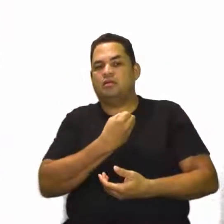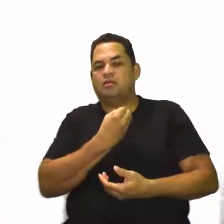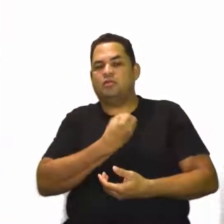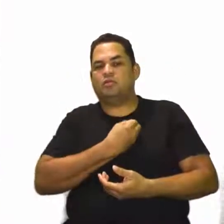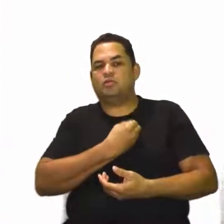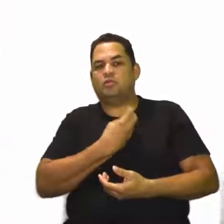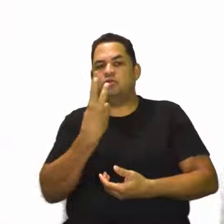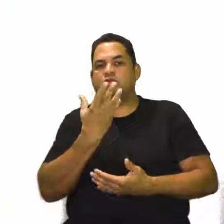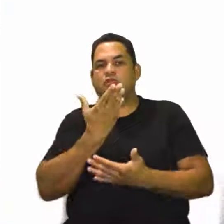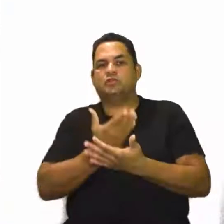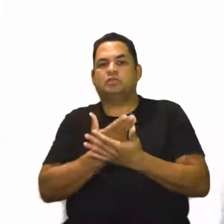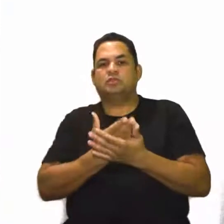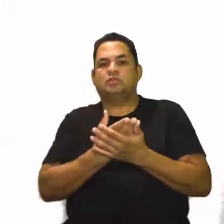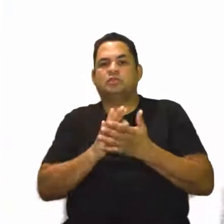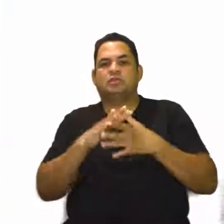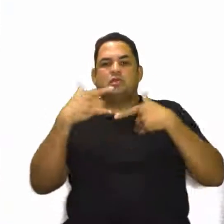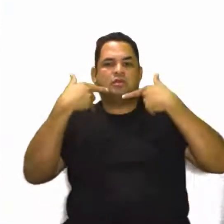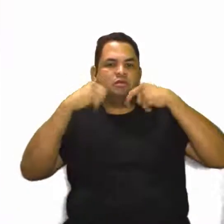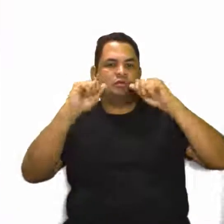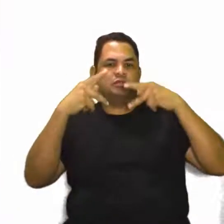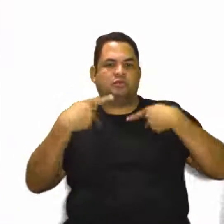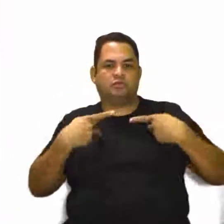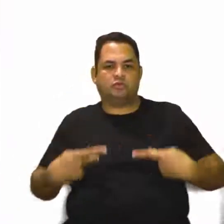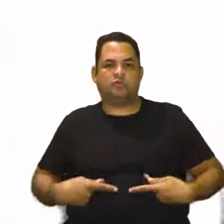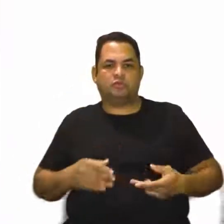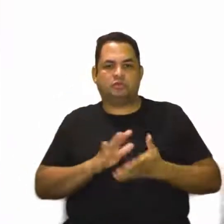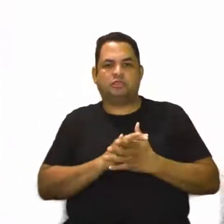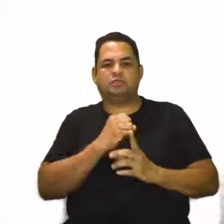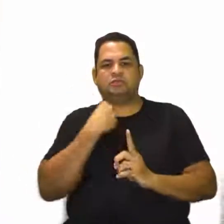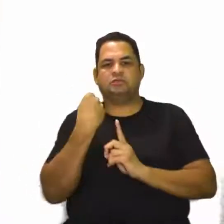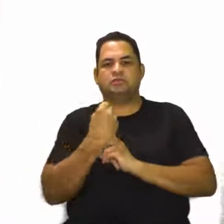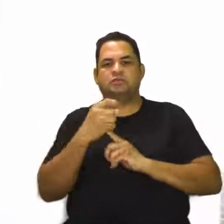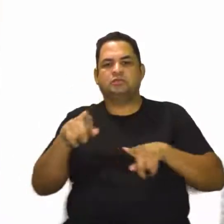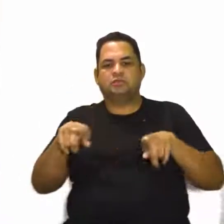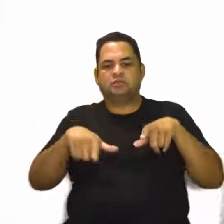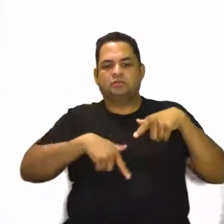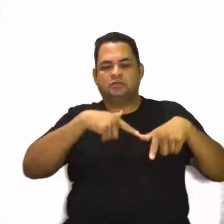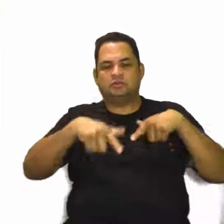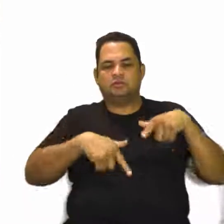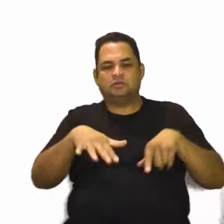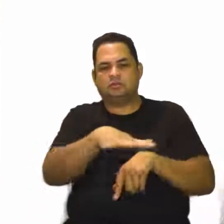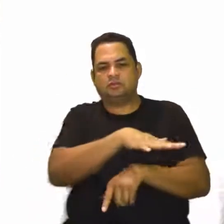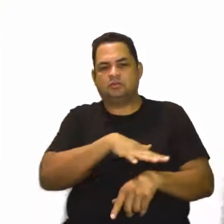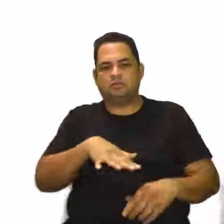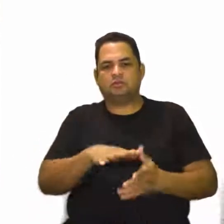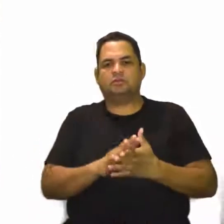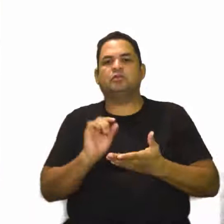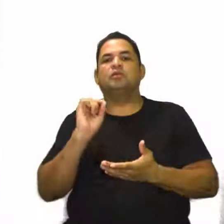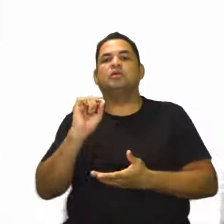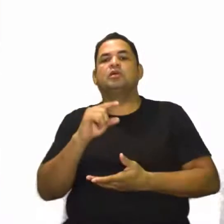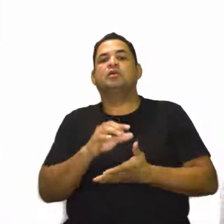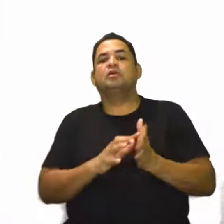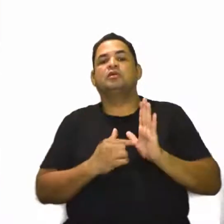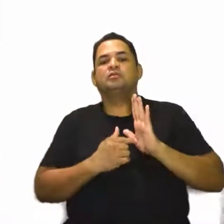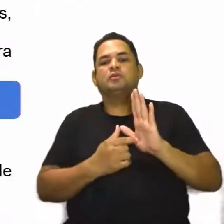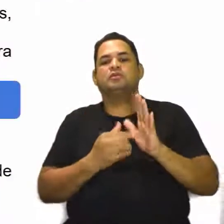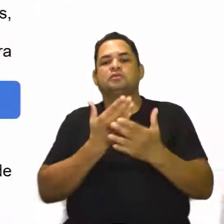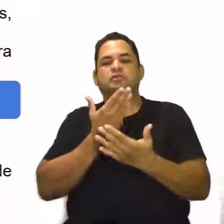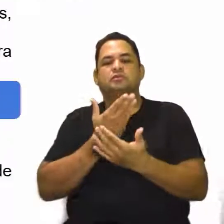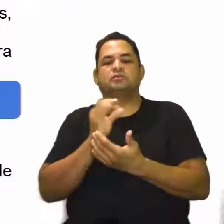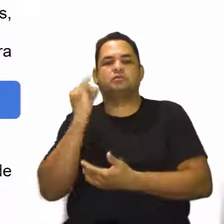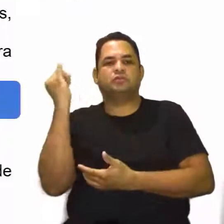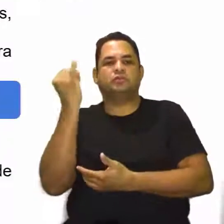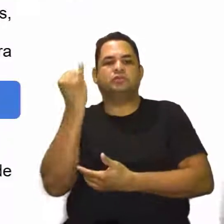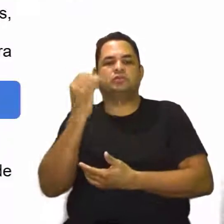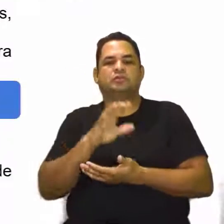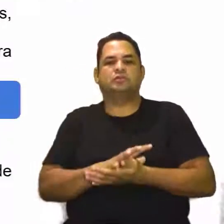a linguagem do corpo na sociedade e no trabalho. E o que nós trouxemos aí de pontos relevantes nessa aula?